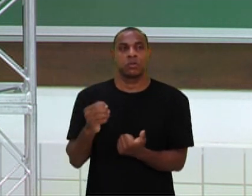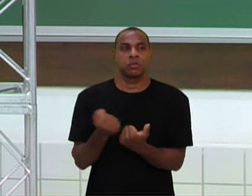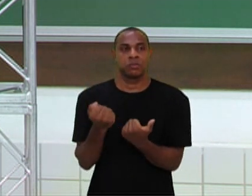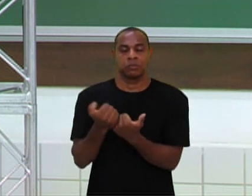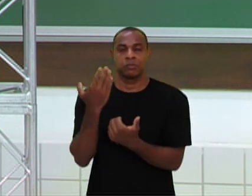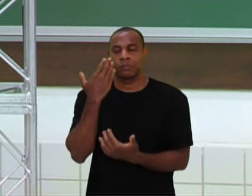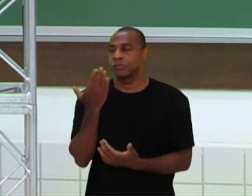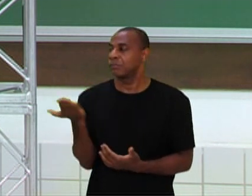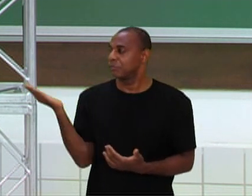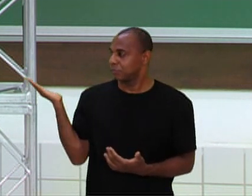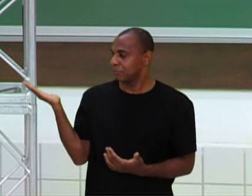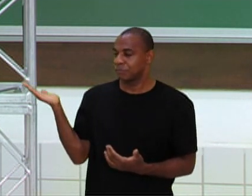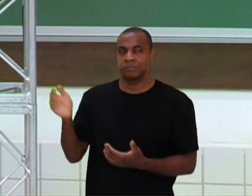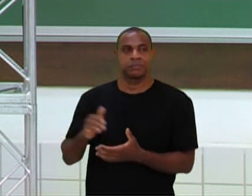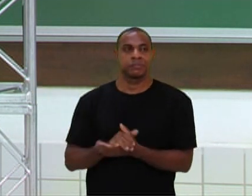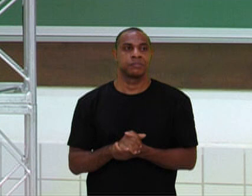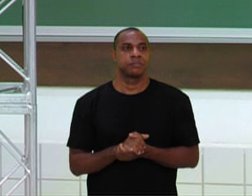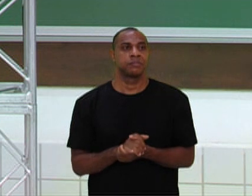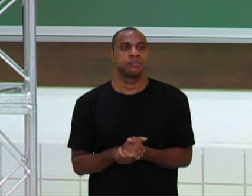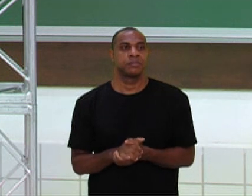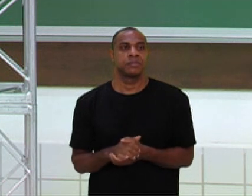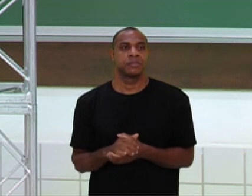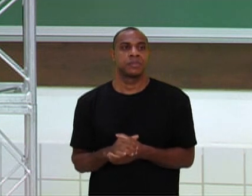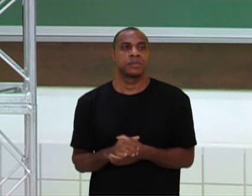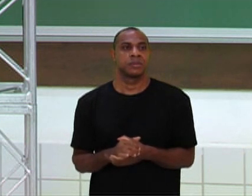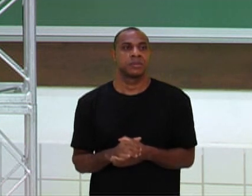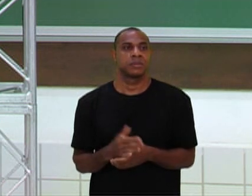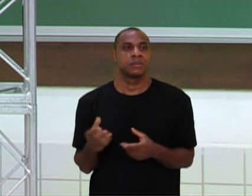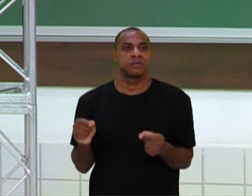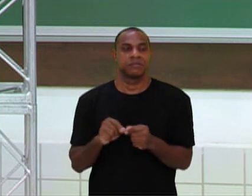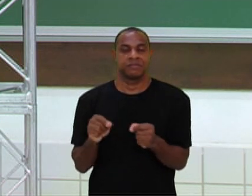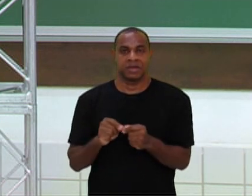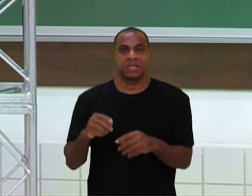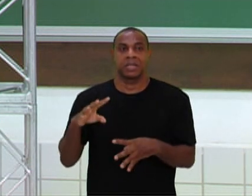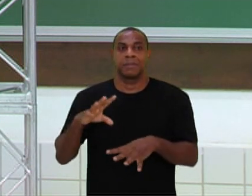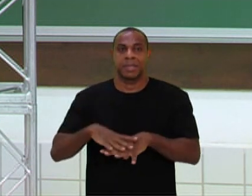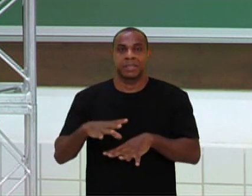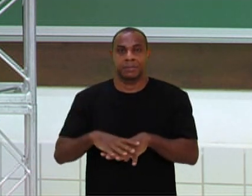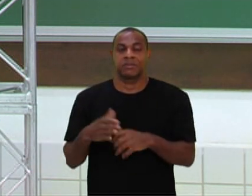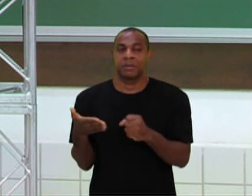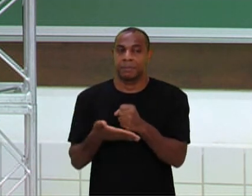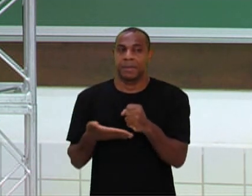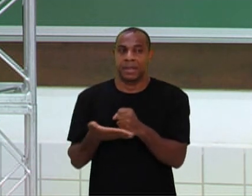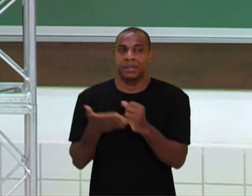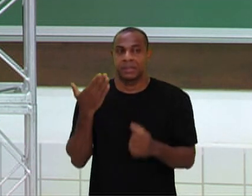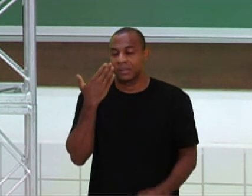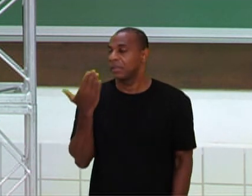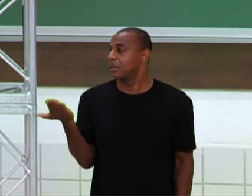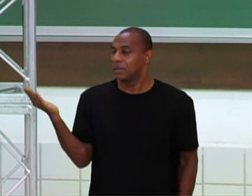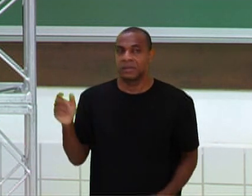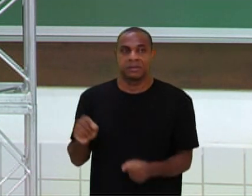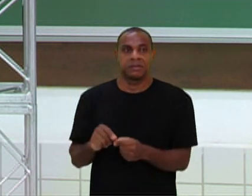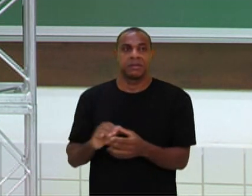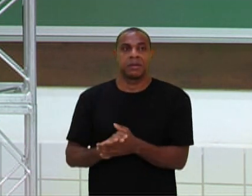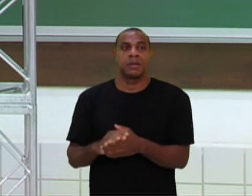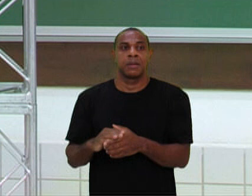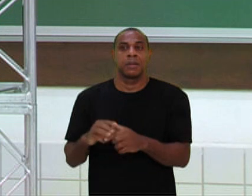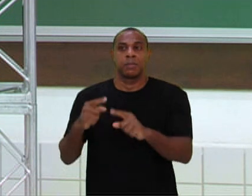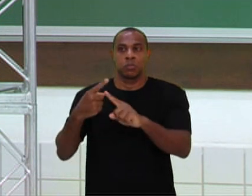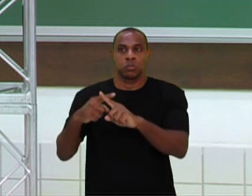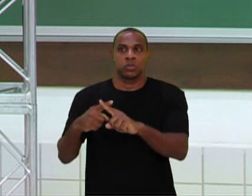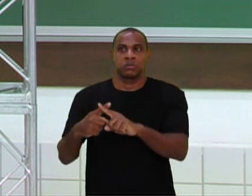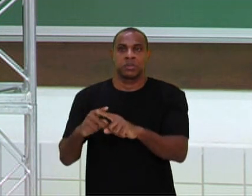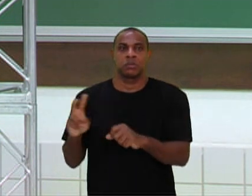é igual a 0,8 vezes 2,5. Faço a velha matemáticazinha, certo? Multiplico ali os valores, 0,8